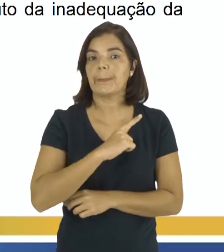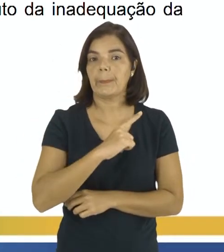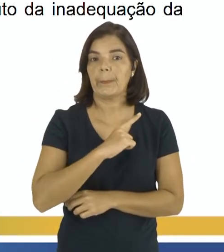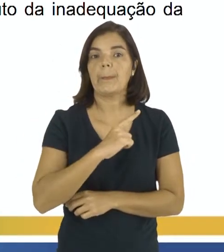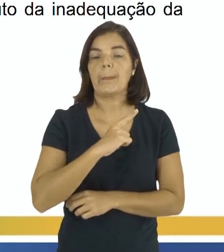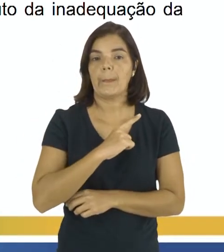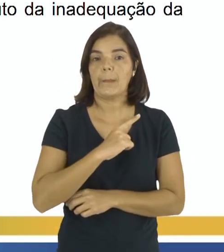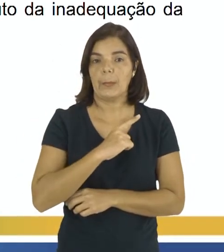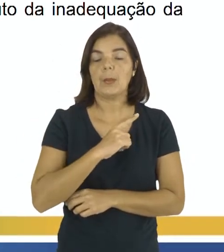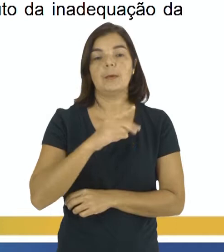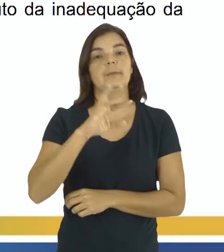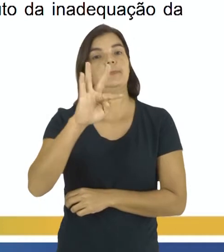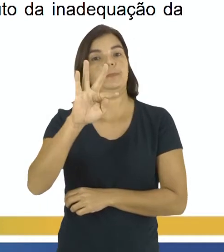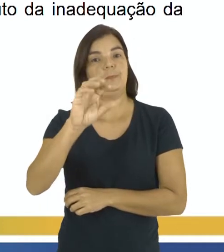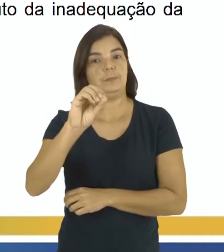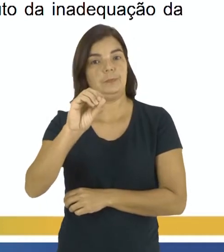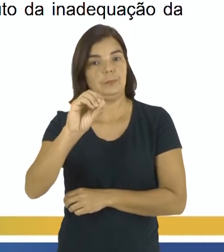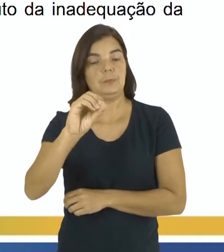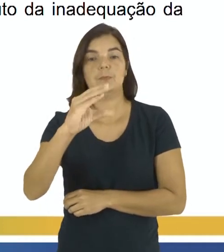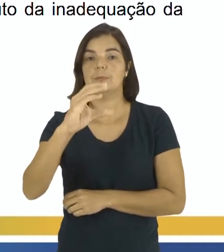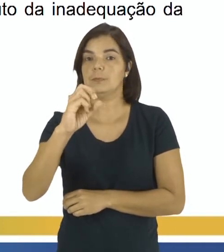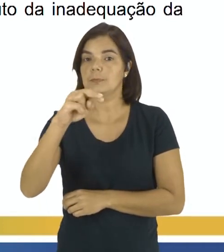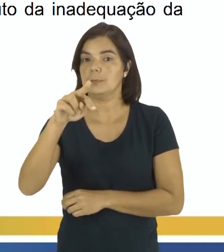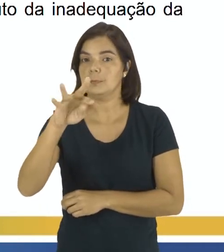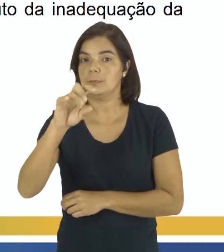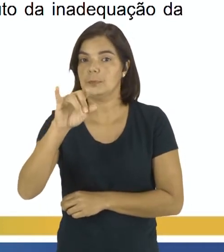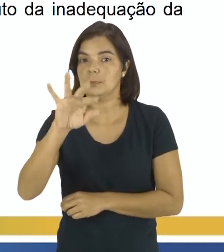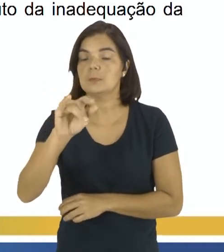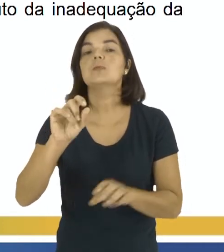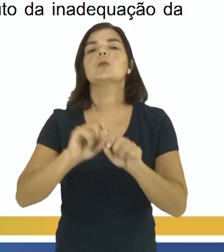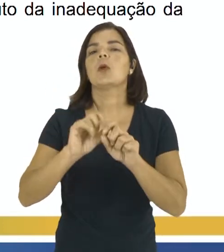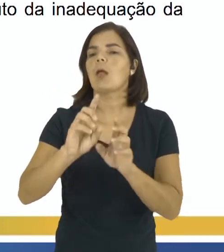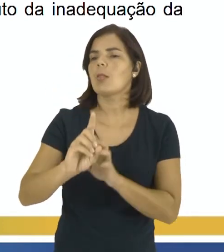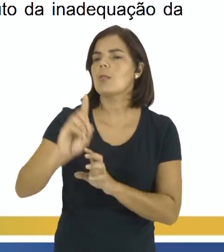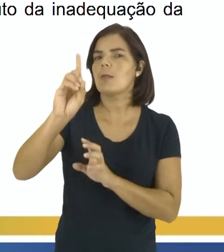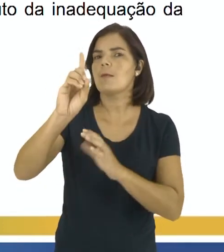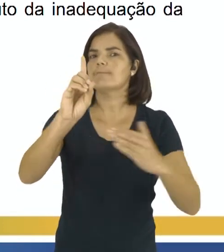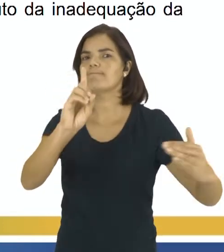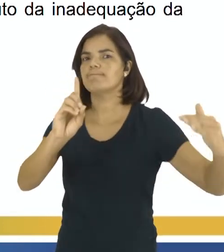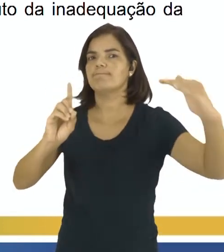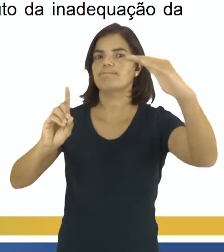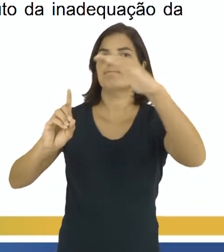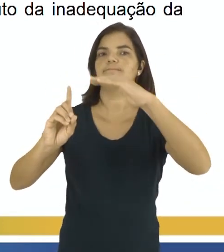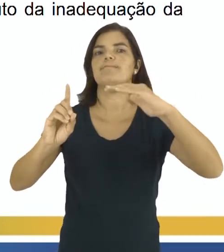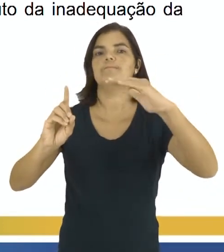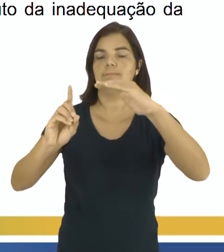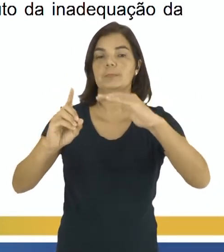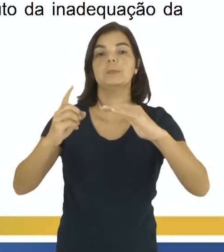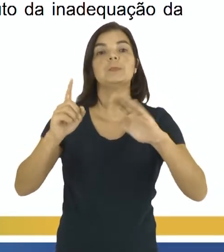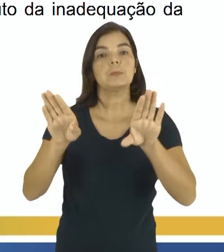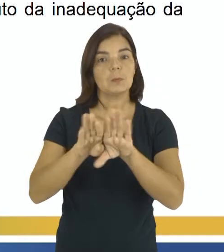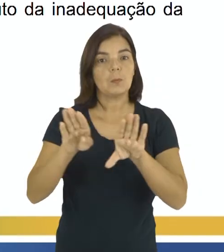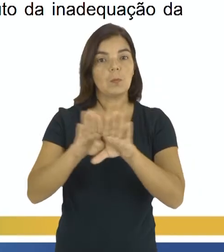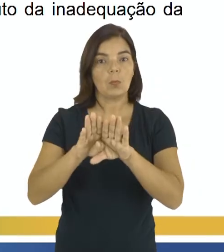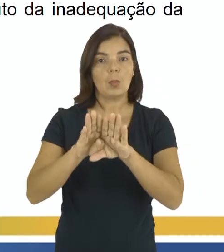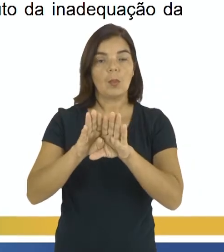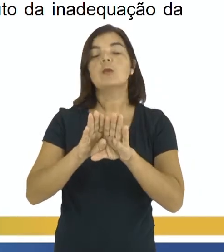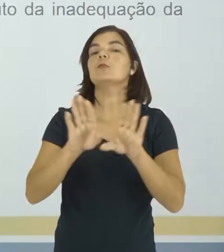Do teocentrismo, Deus no centro de tudo. Com o Renascimento, nós vamos ter uma ideia diferente, uma ideia